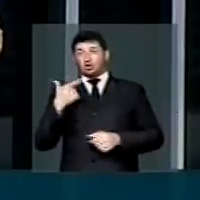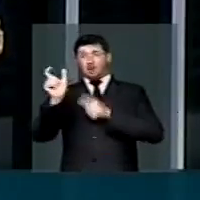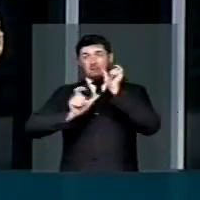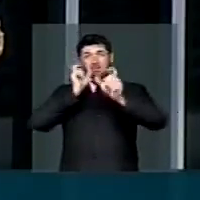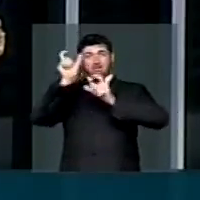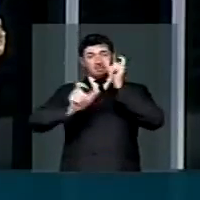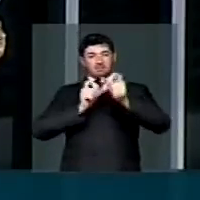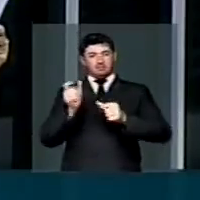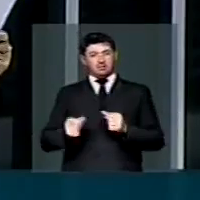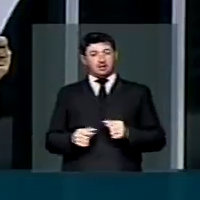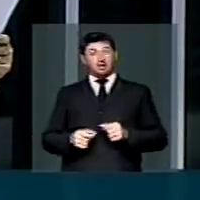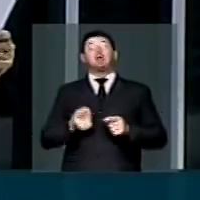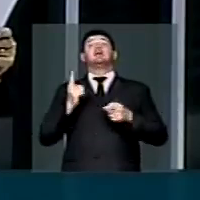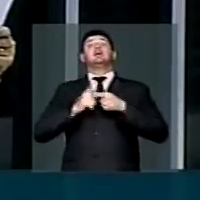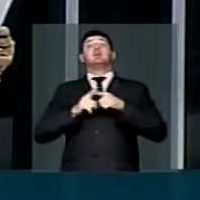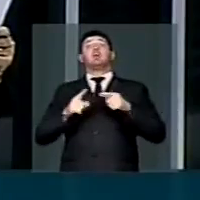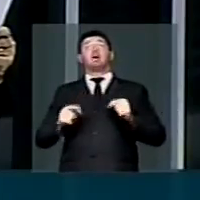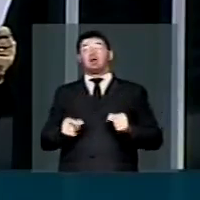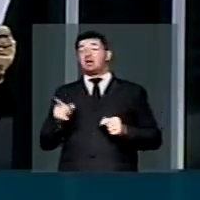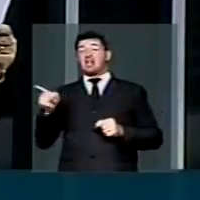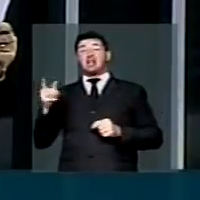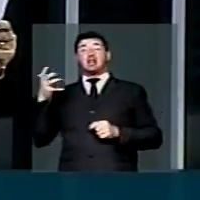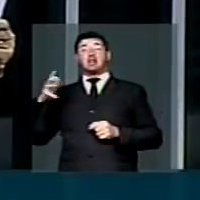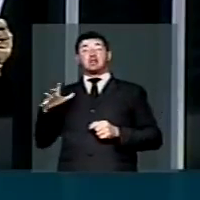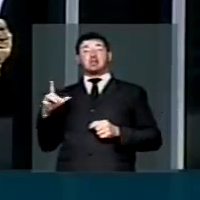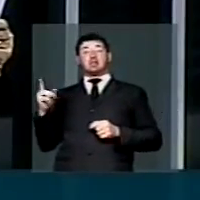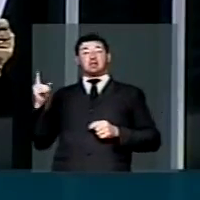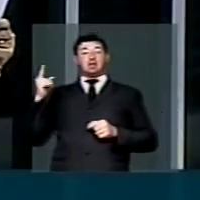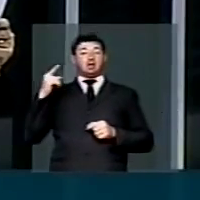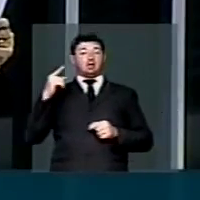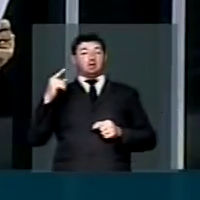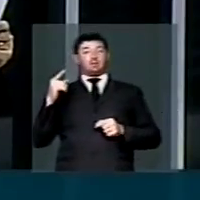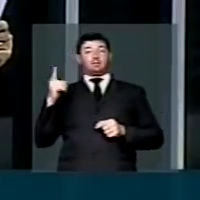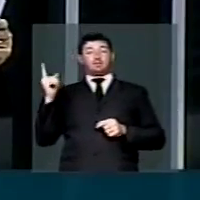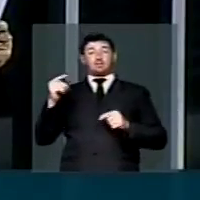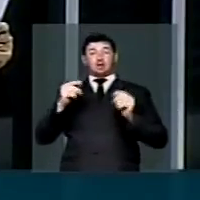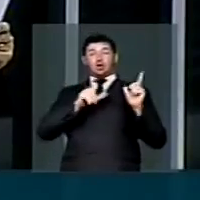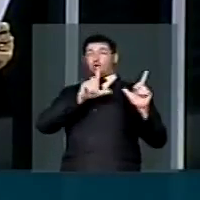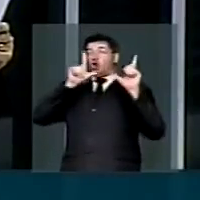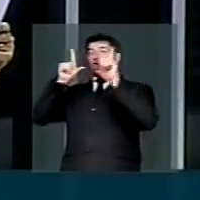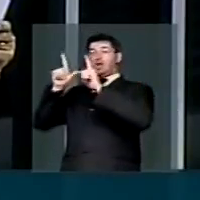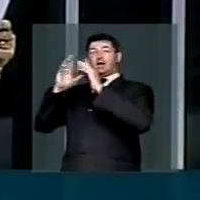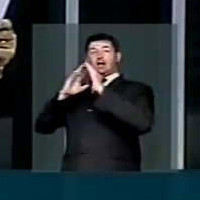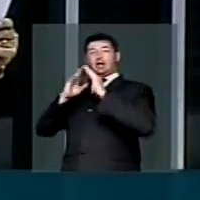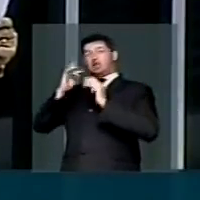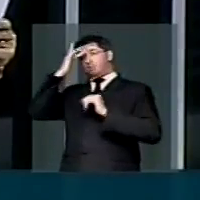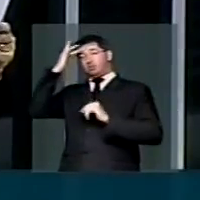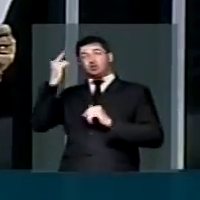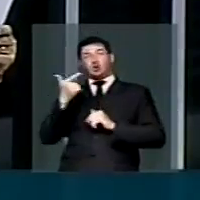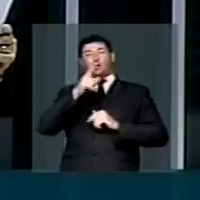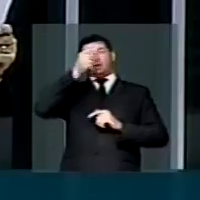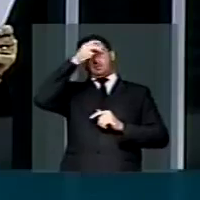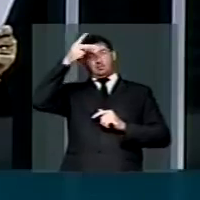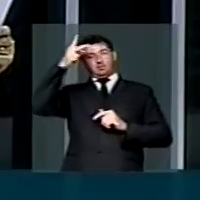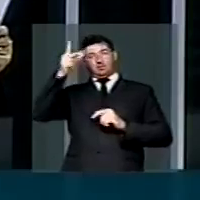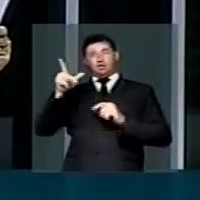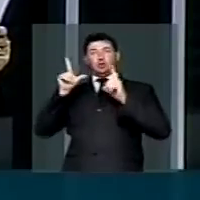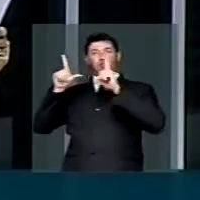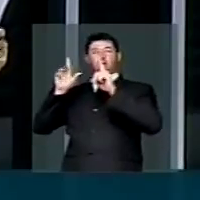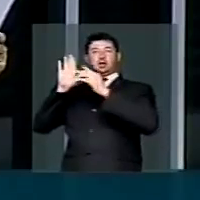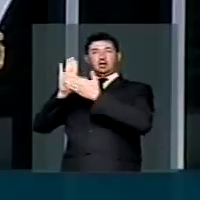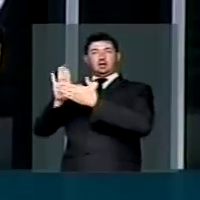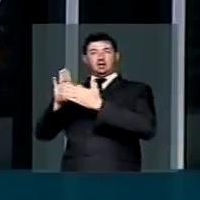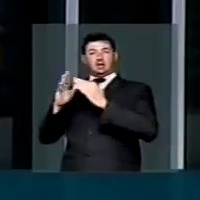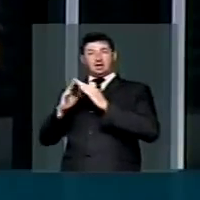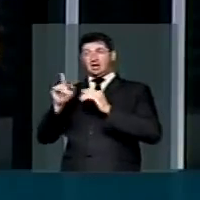palavrões, simplesmente porque ele não quis que pregasse em sua casa cartazes de um candidato a prefeito. Acho que